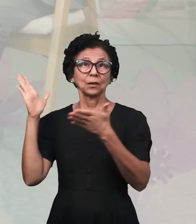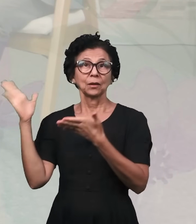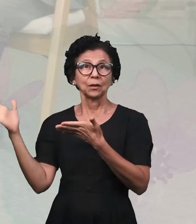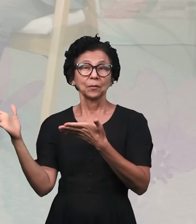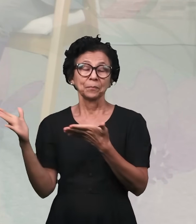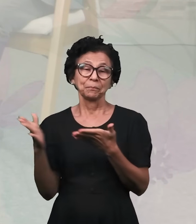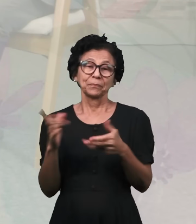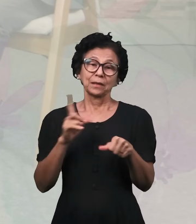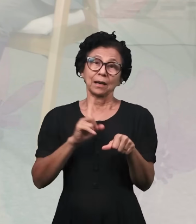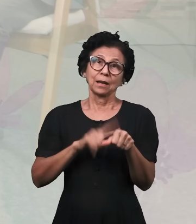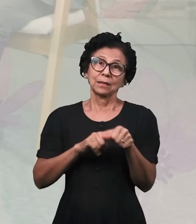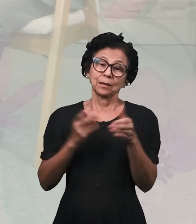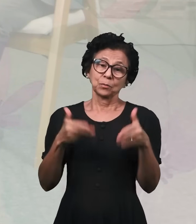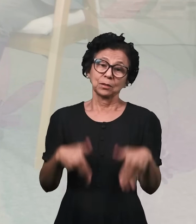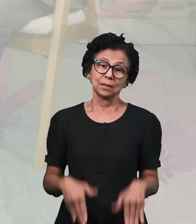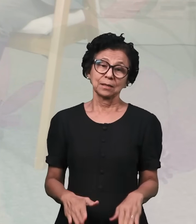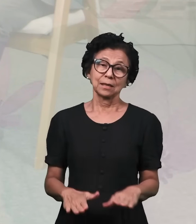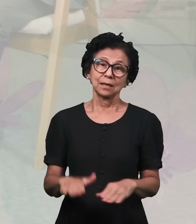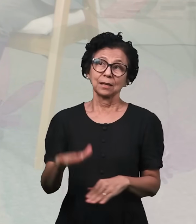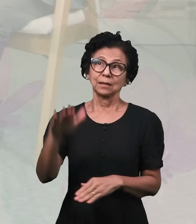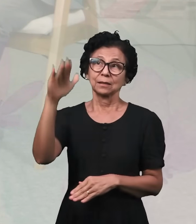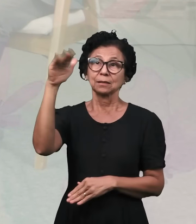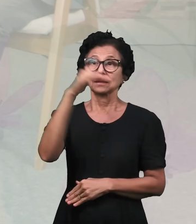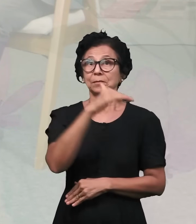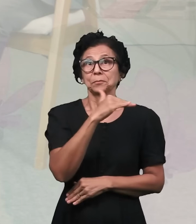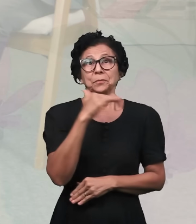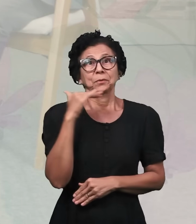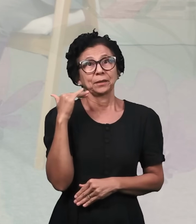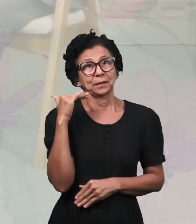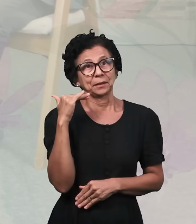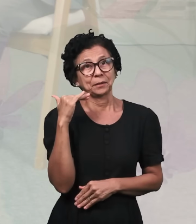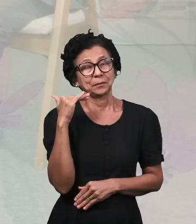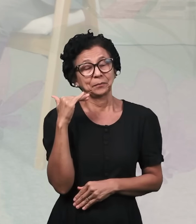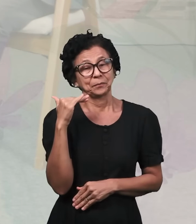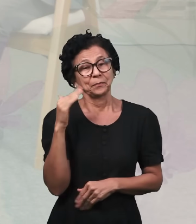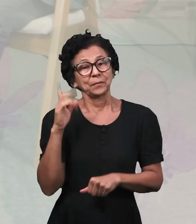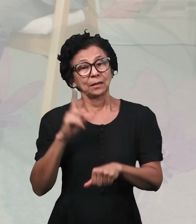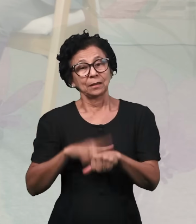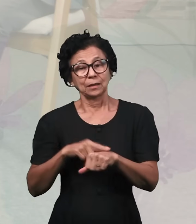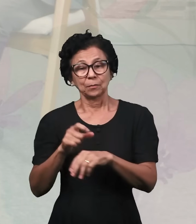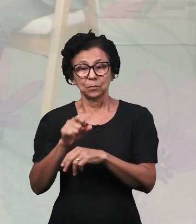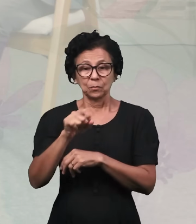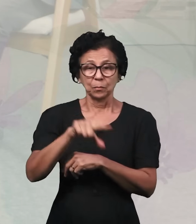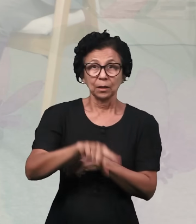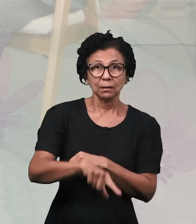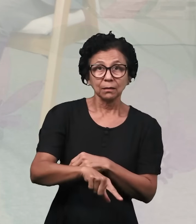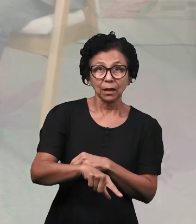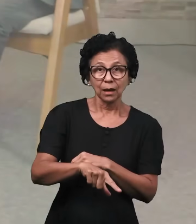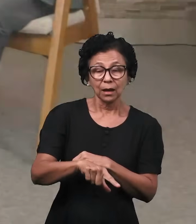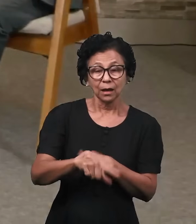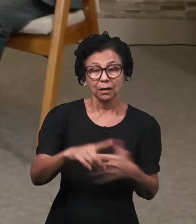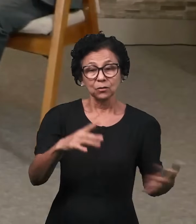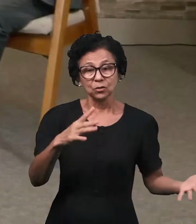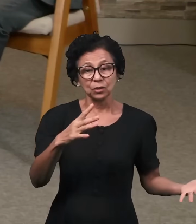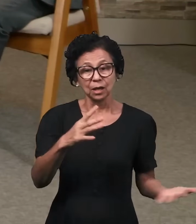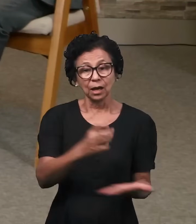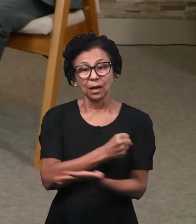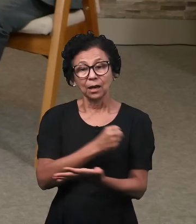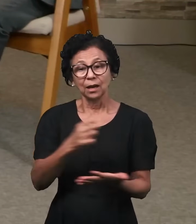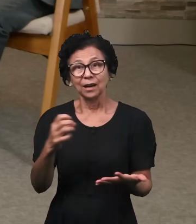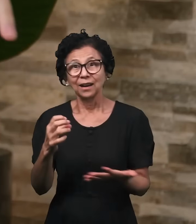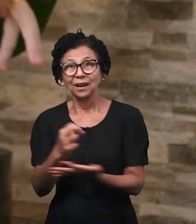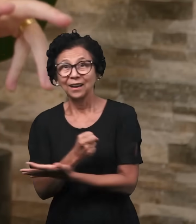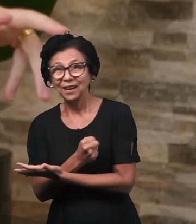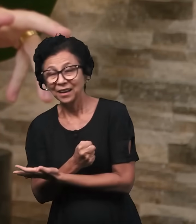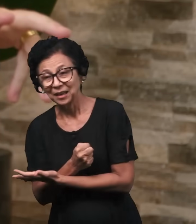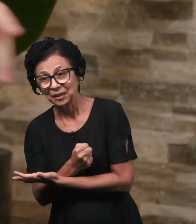nascer e tempo de morrer. Ponto e vírgula. Tempo de plantar, tempo de arrancar o que se plantou. O tempo do homem,